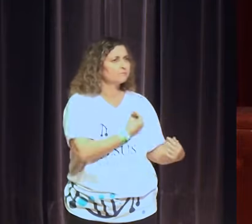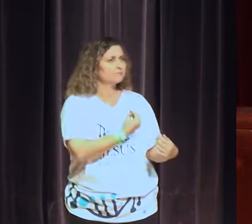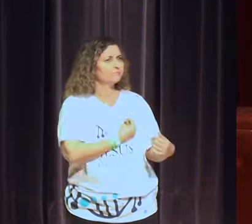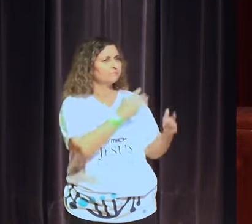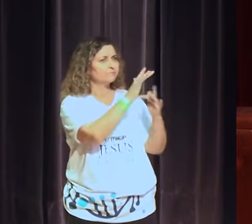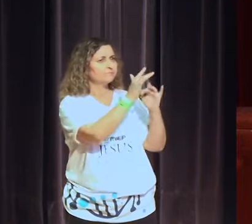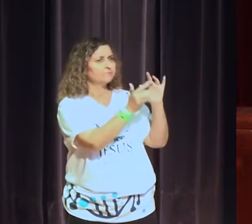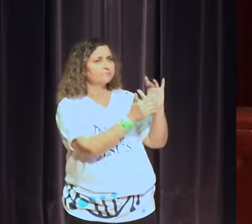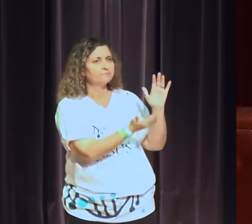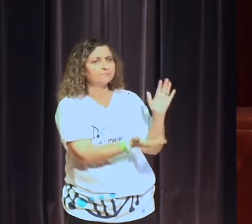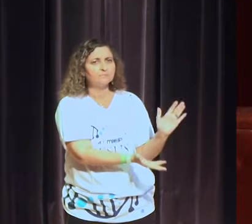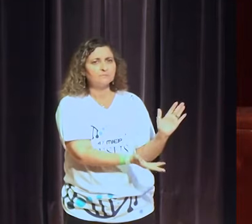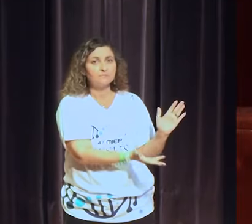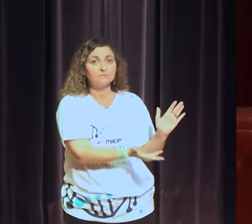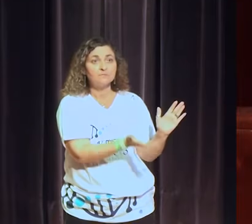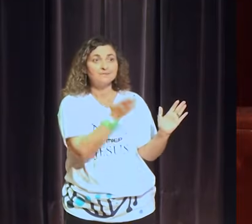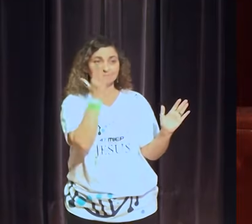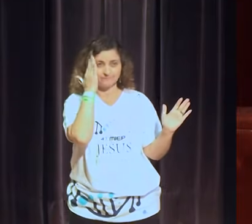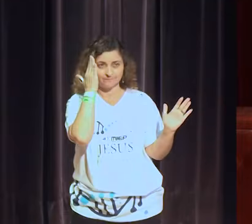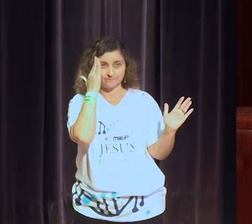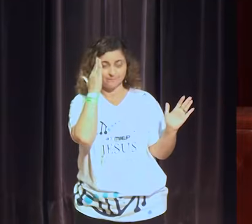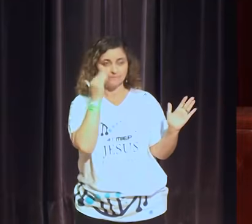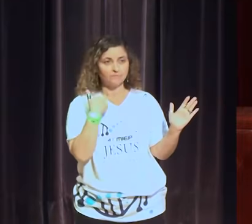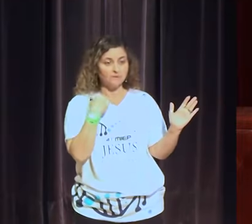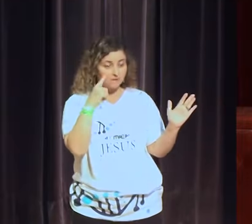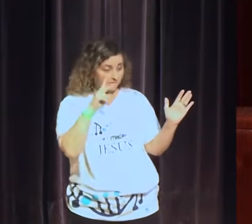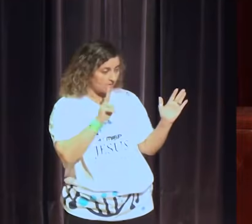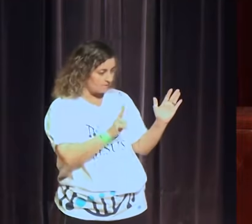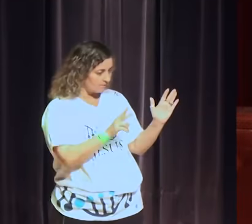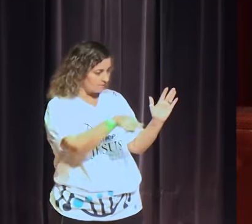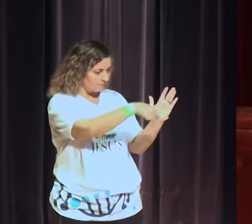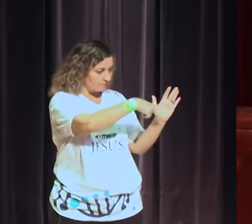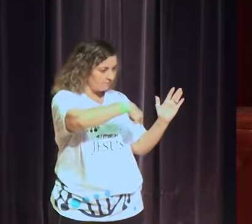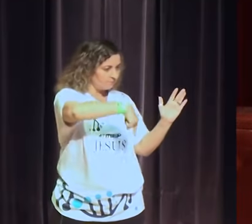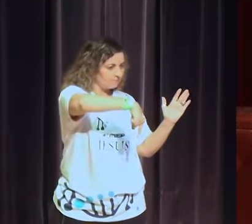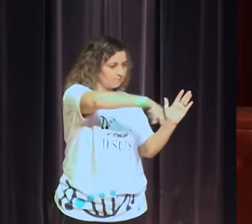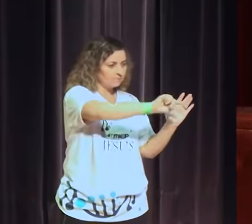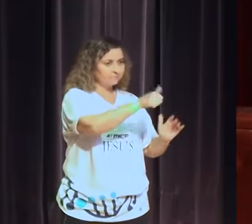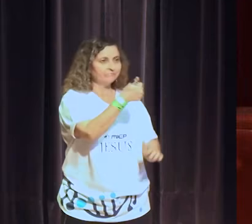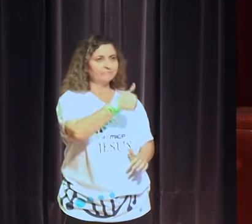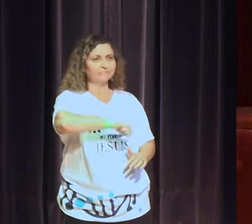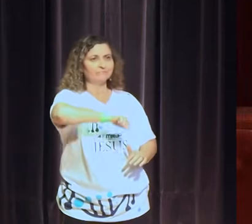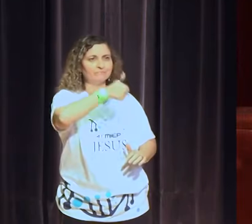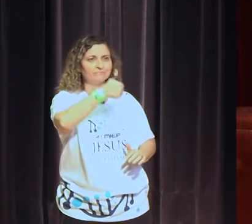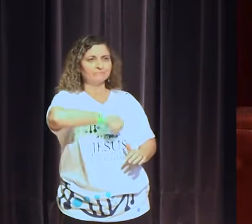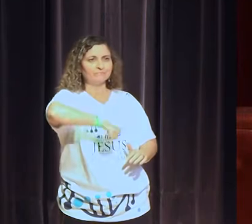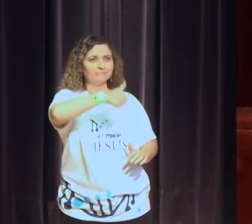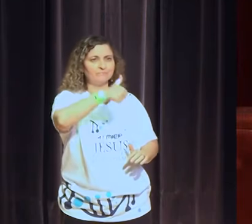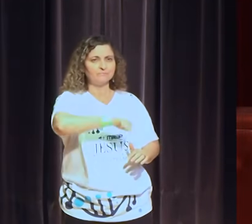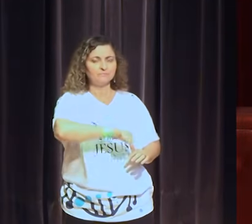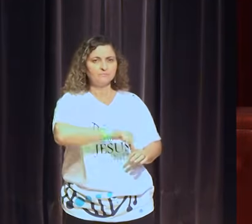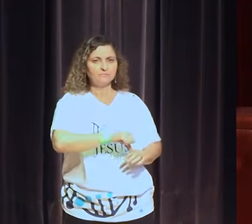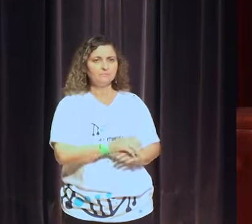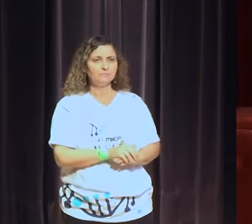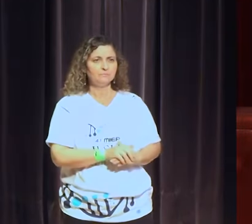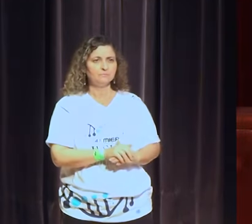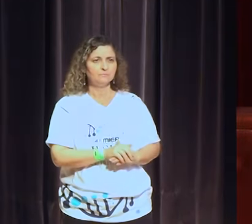Então, eu circunscrevi a minha avaliação, eu